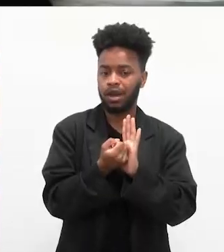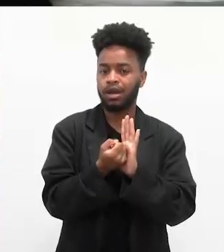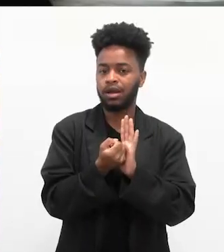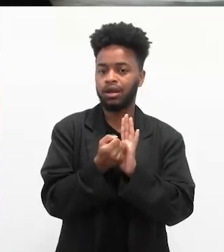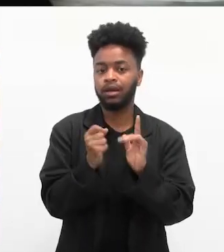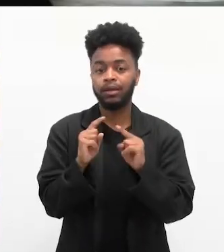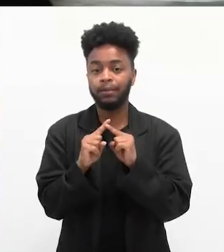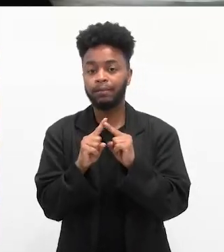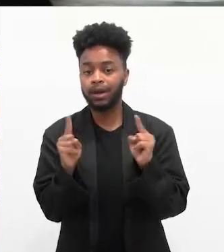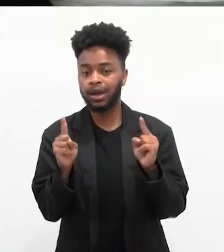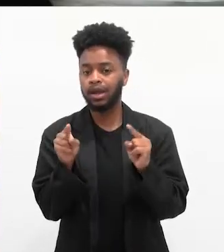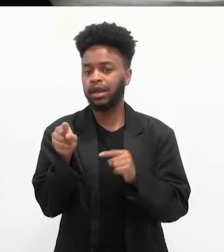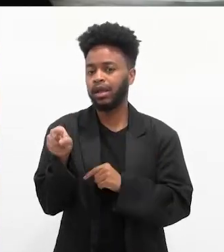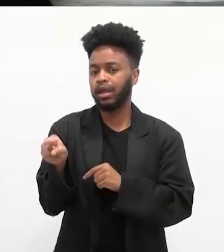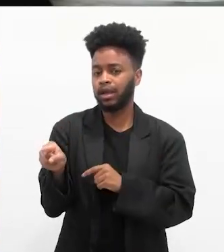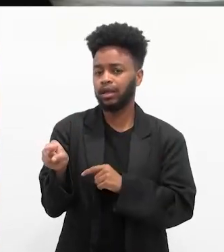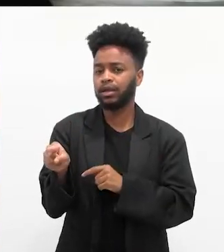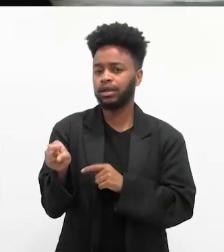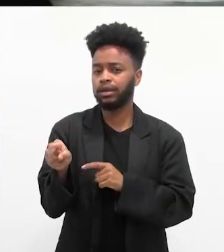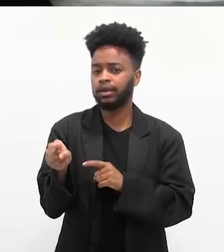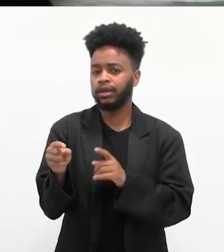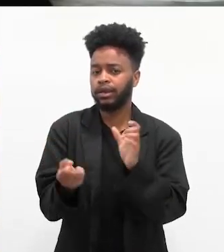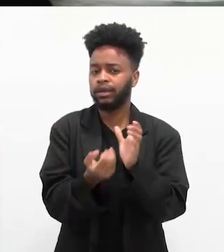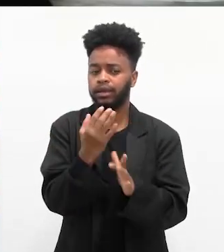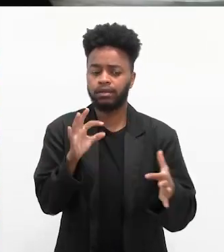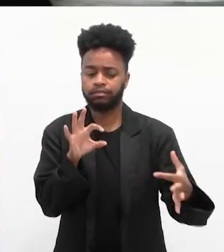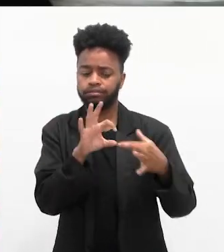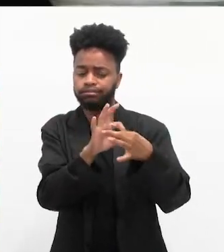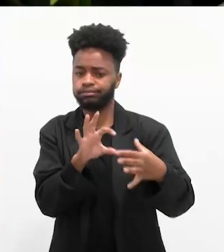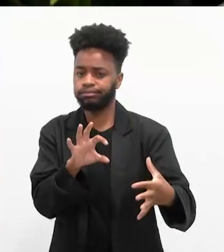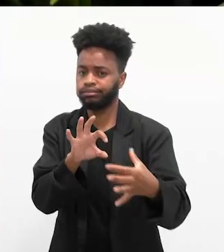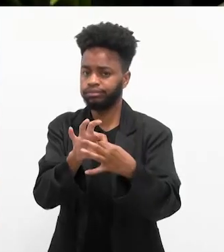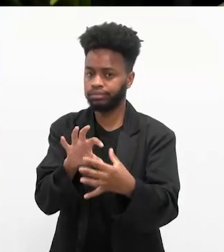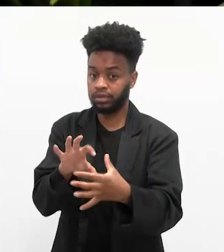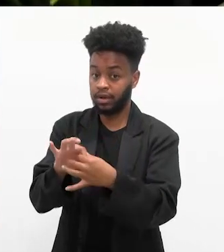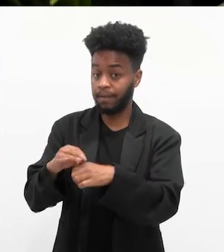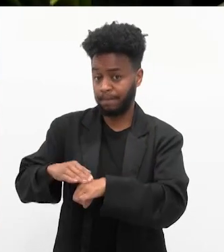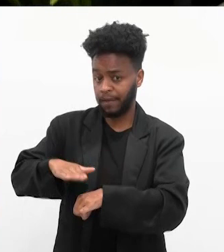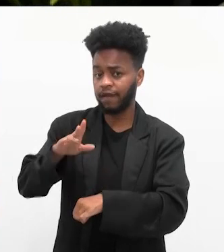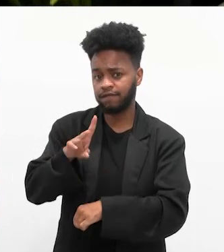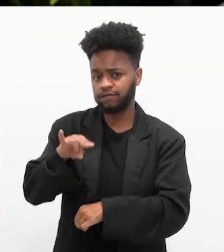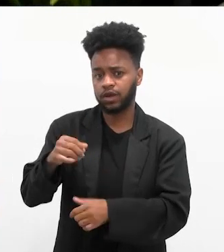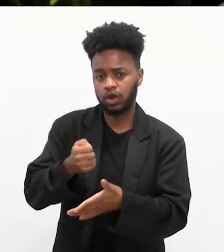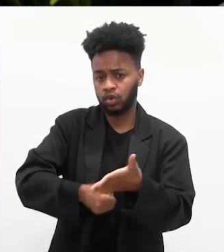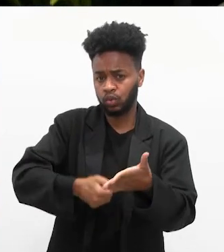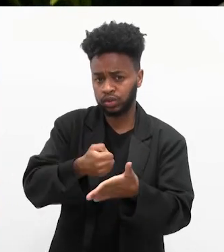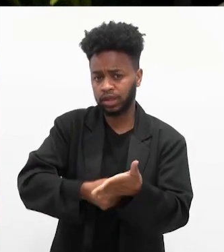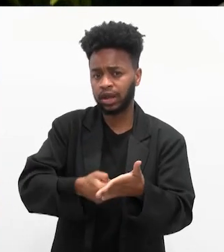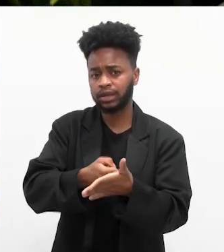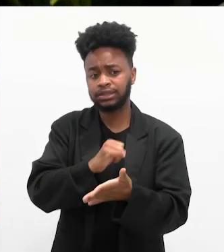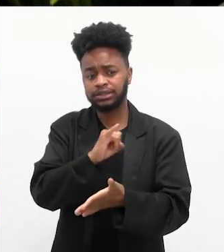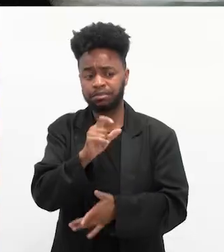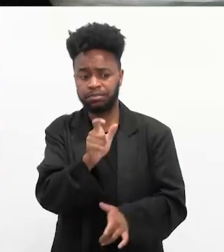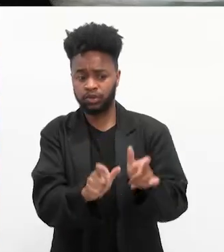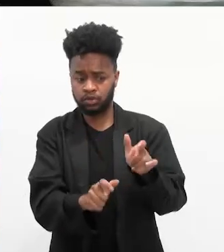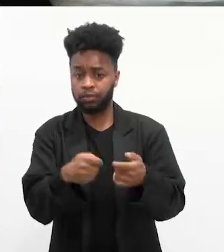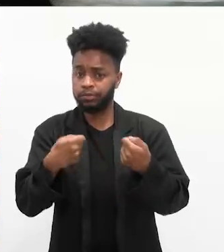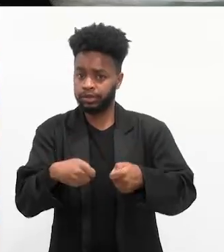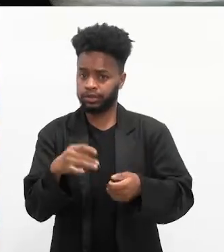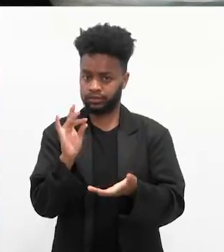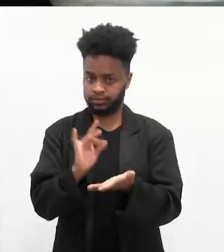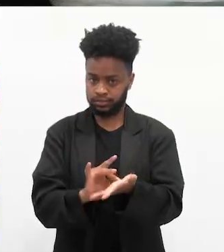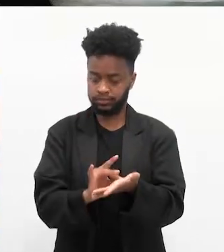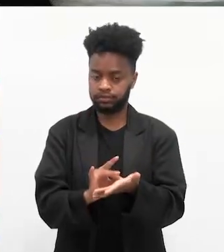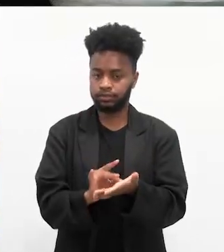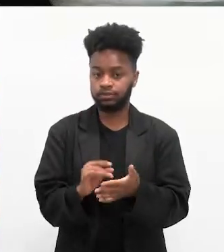Continuar o legado, mas que ele vai construir mais pontes. Sim. Ele vai lutar por aqueles